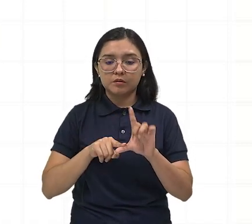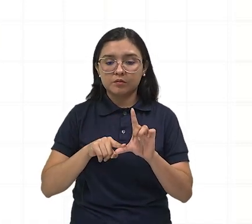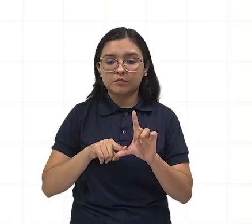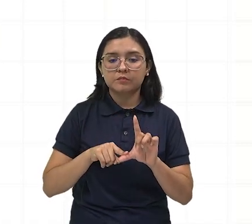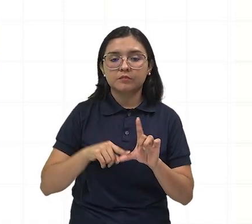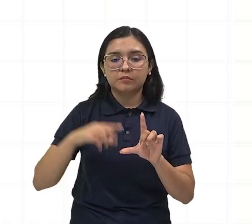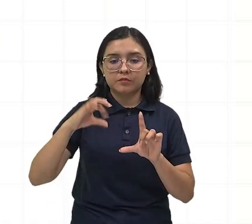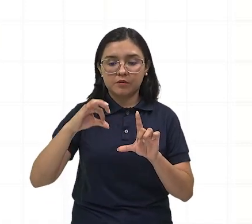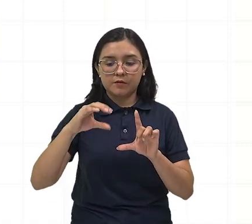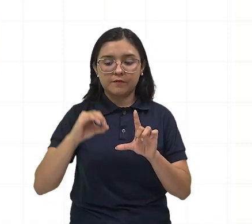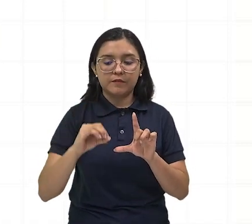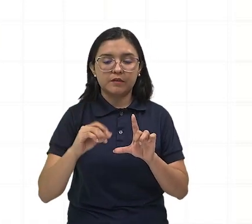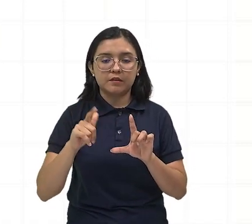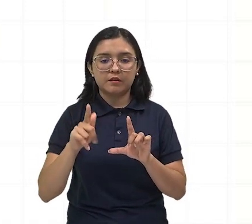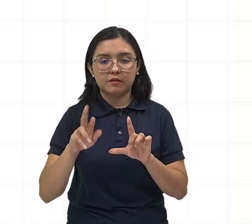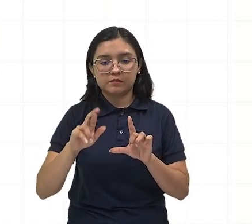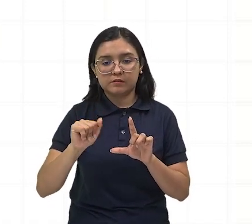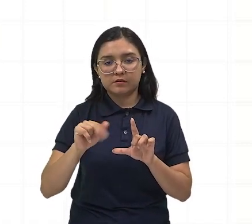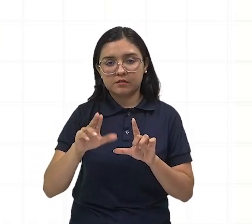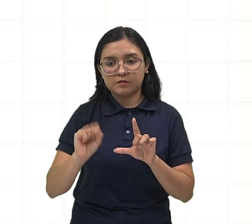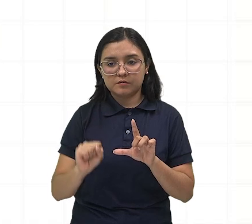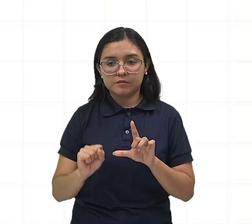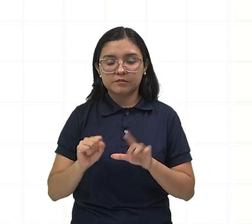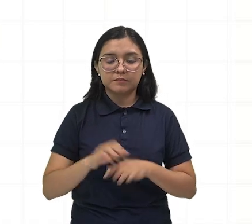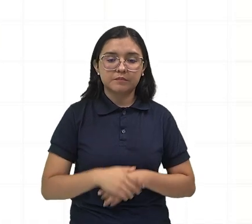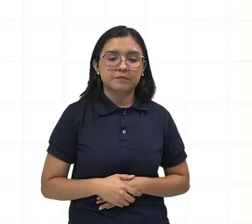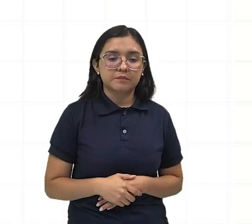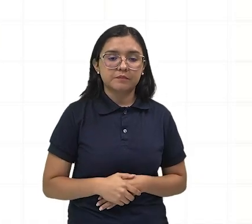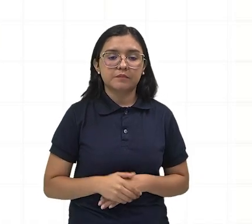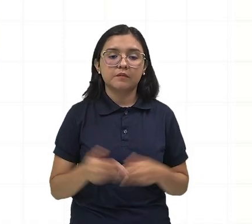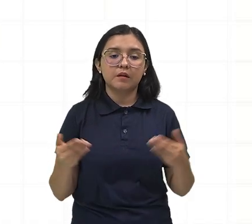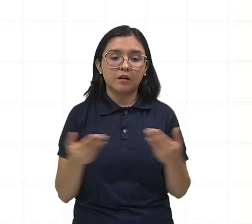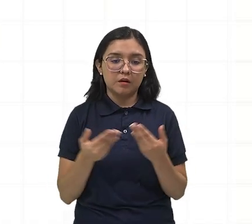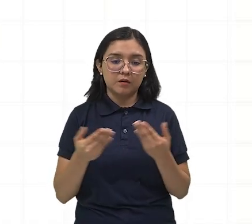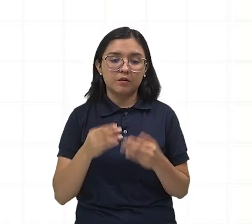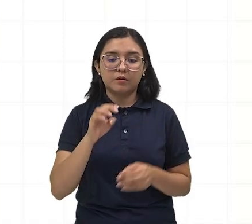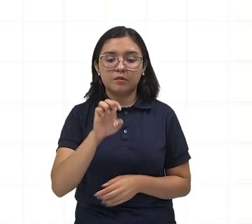um ângulo de 90 graus. Então agora o eixo,